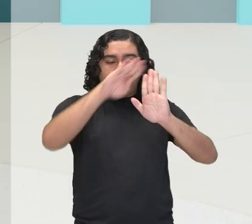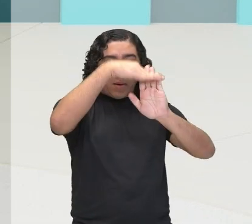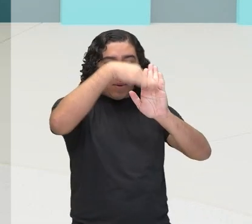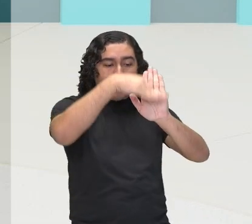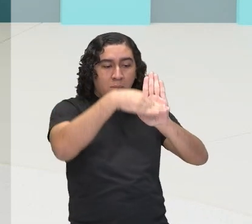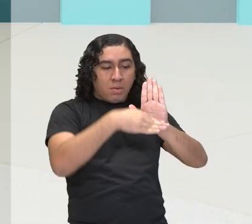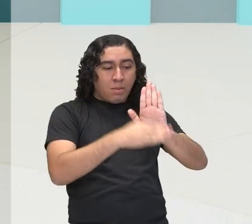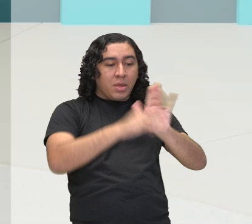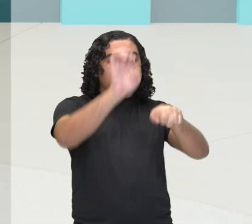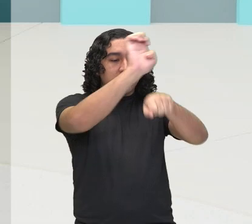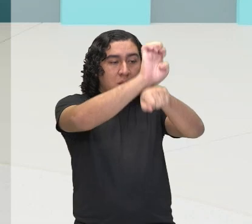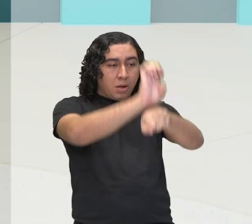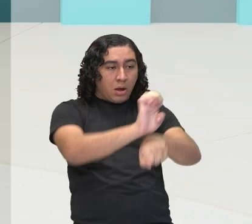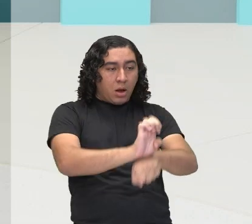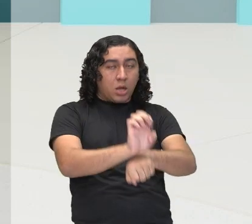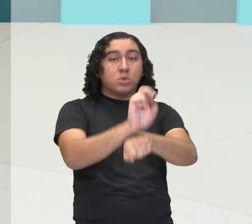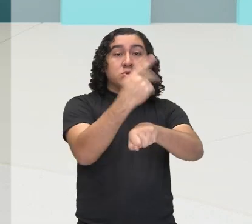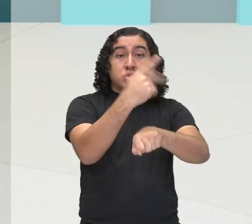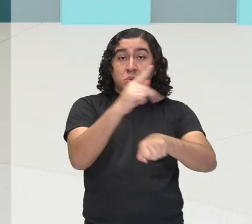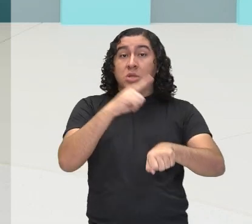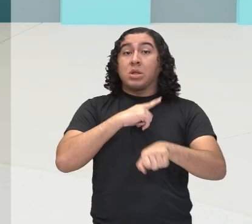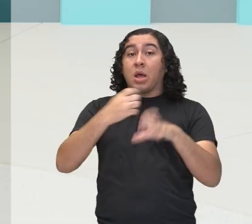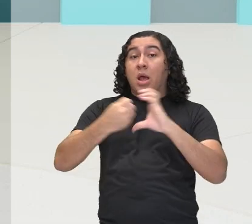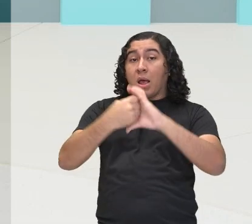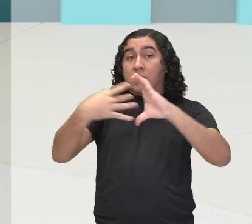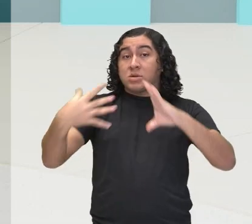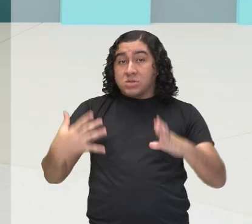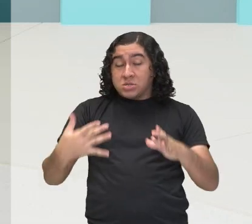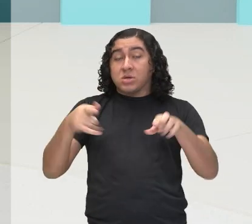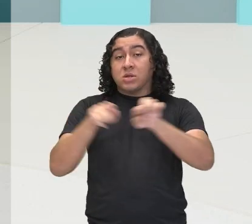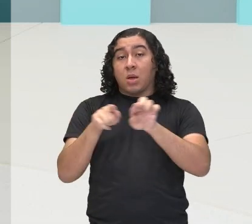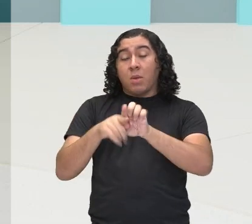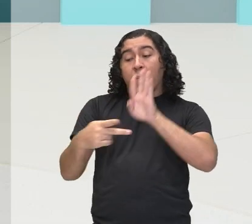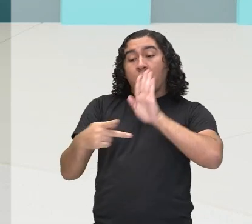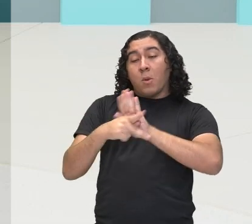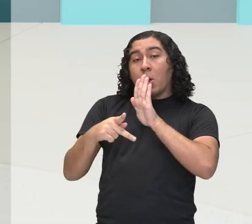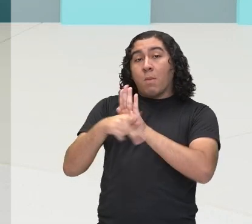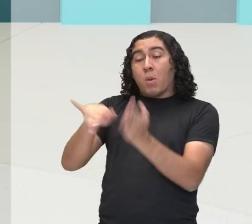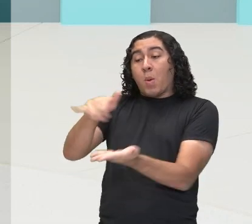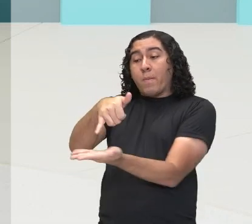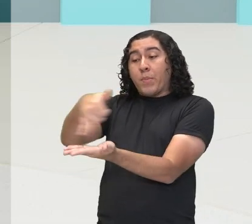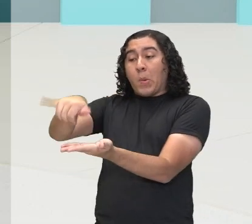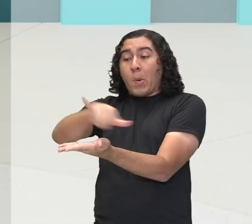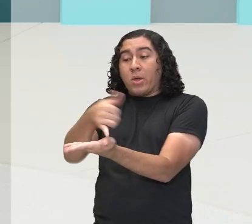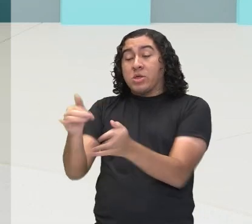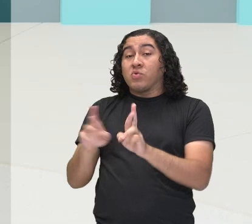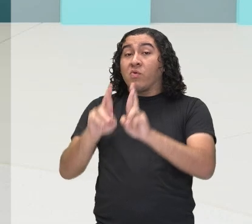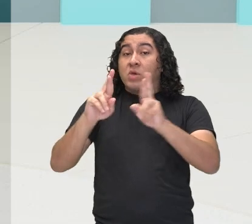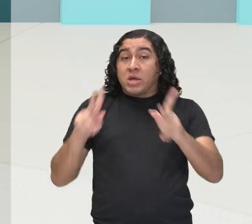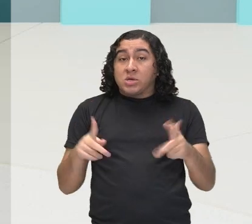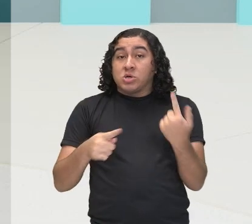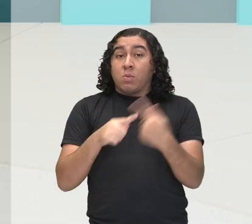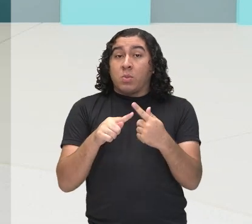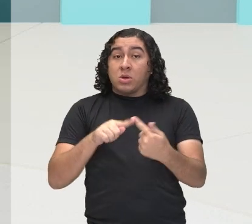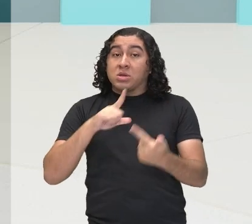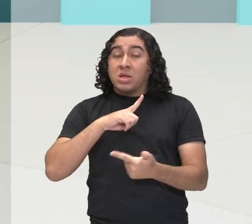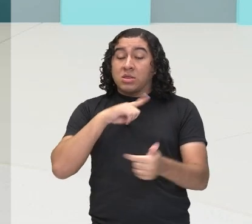cada estado, a caracterização do boi é diferente, porque ele